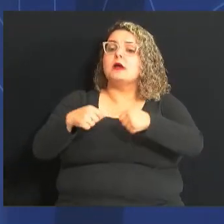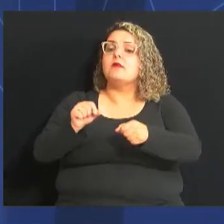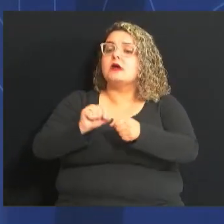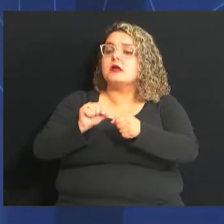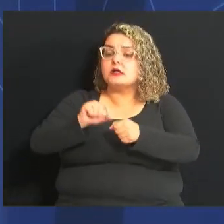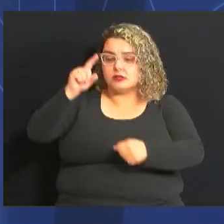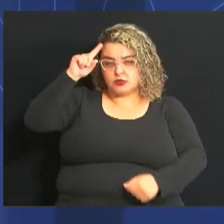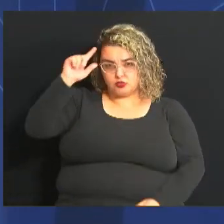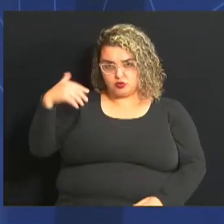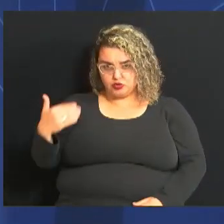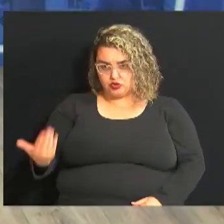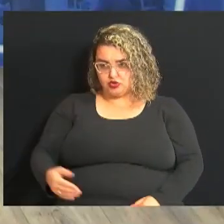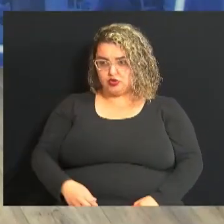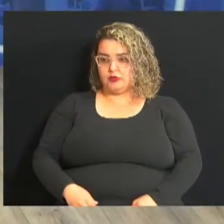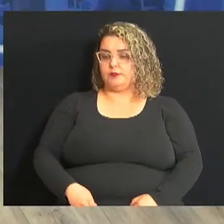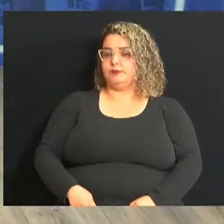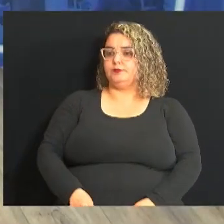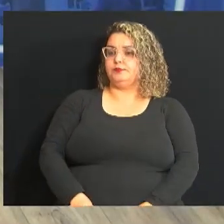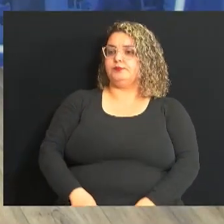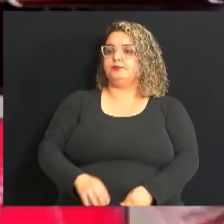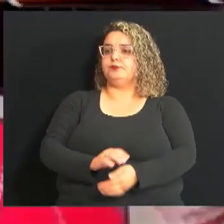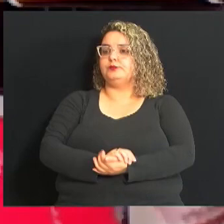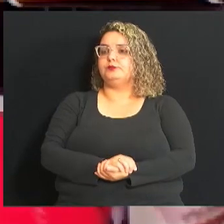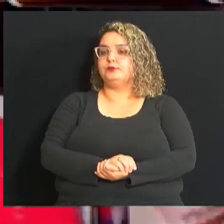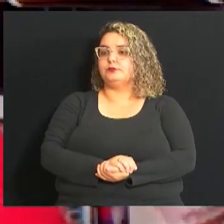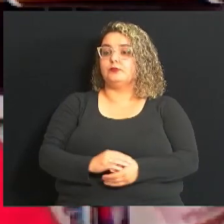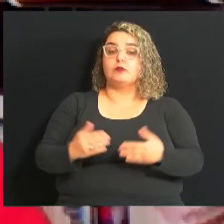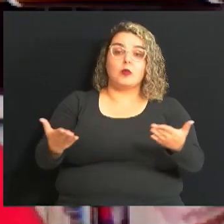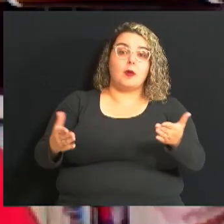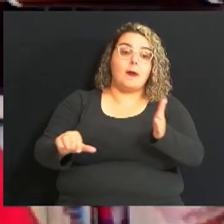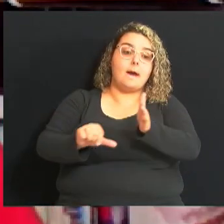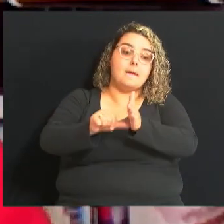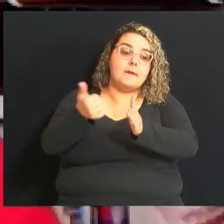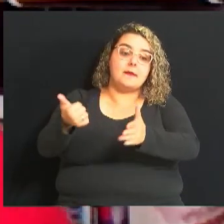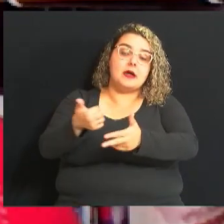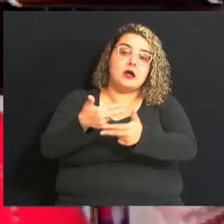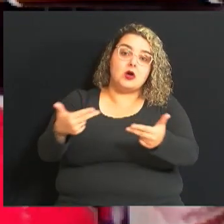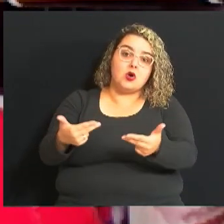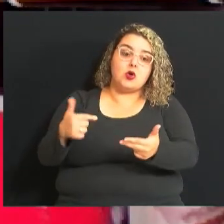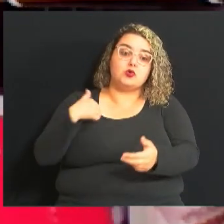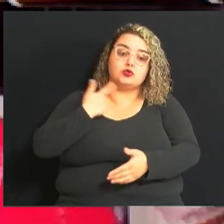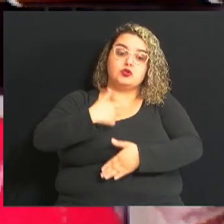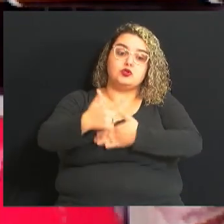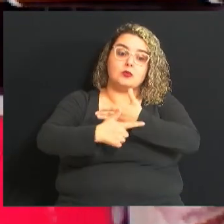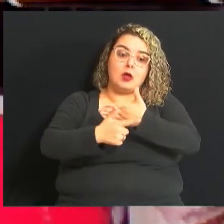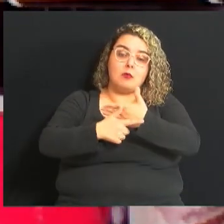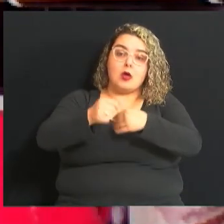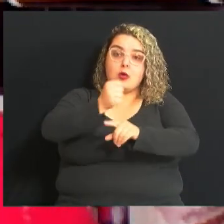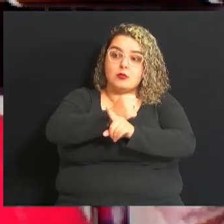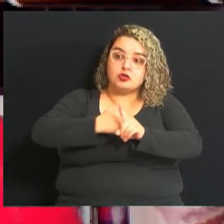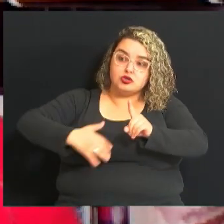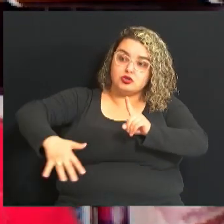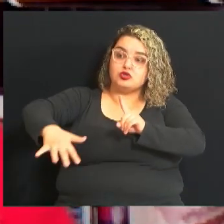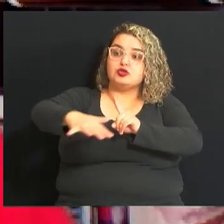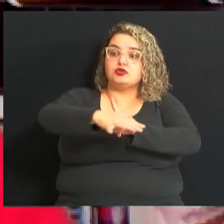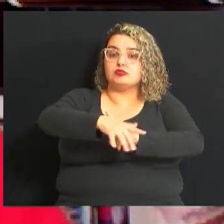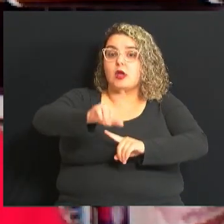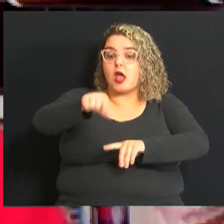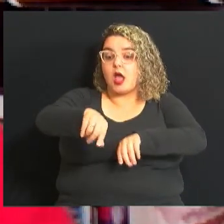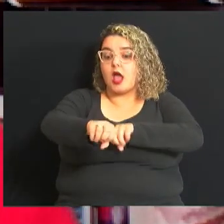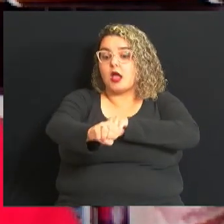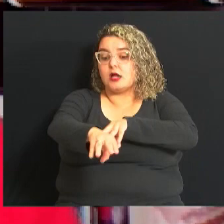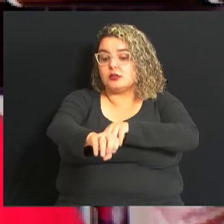dia? Bom, primeira coisa, nosso papel como sociedade é educar